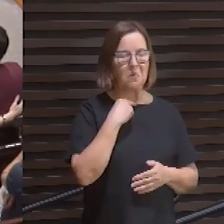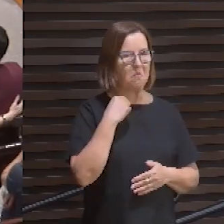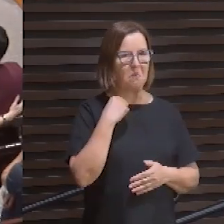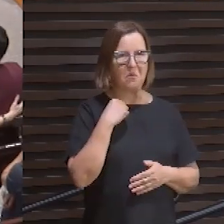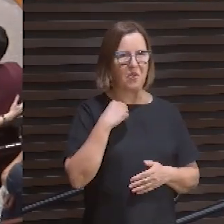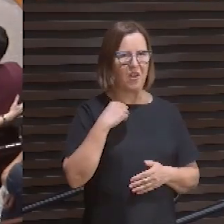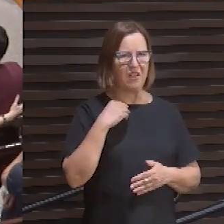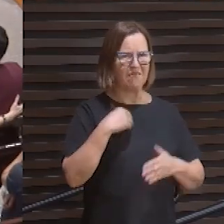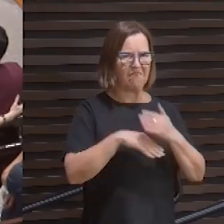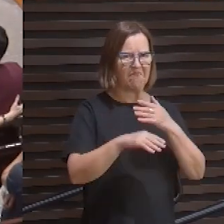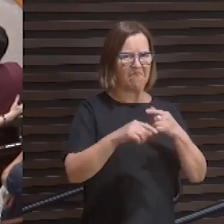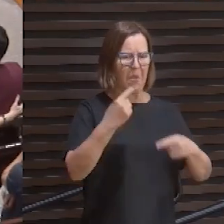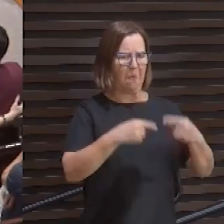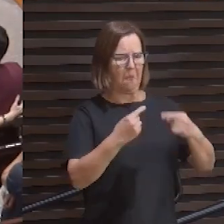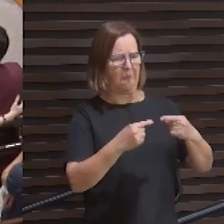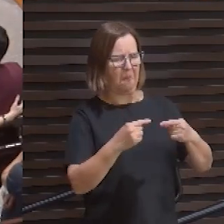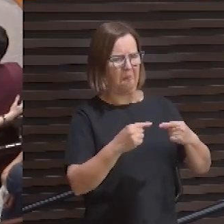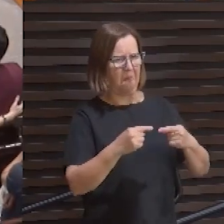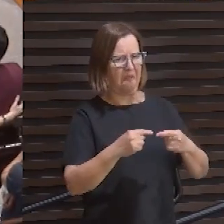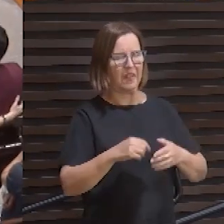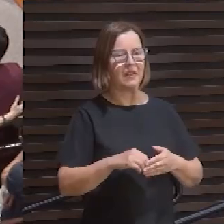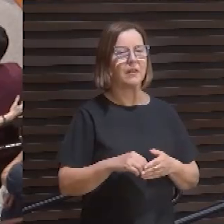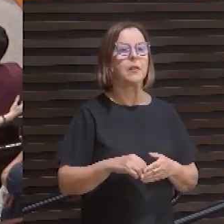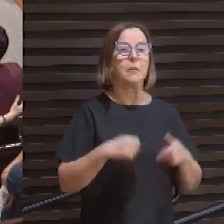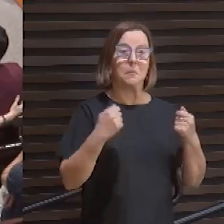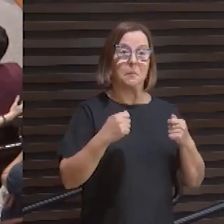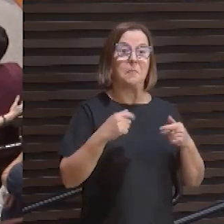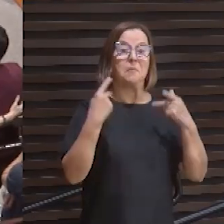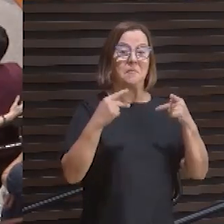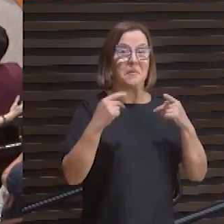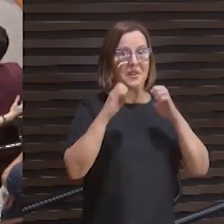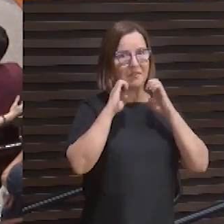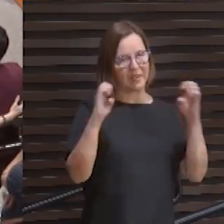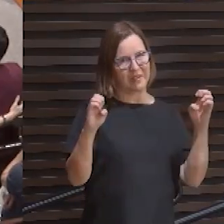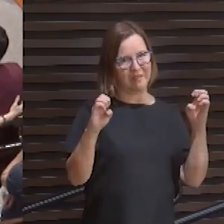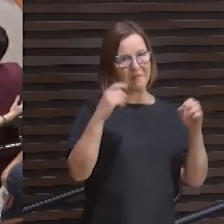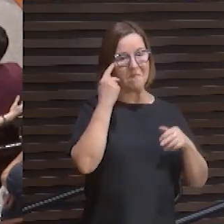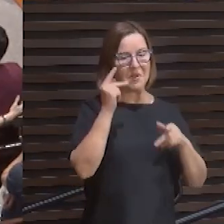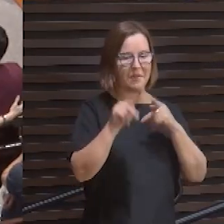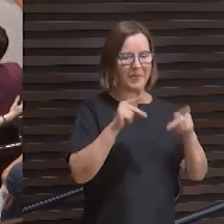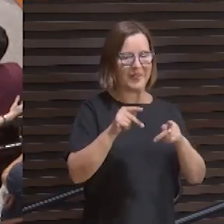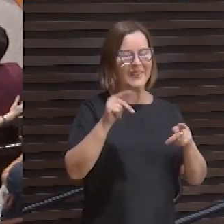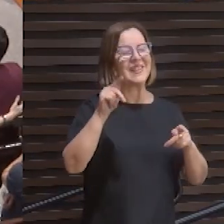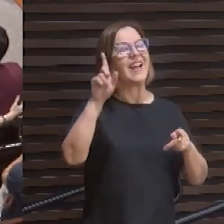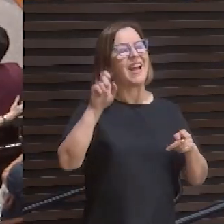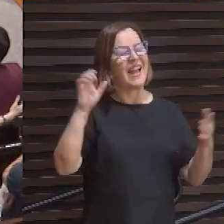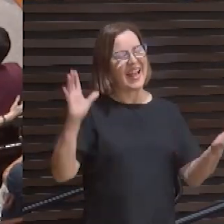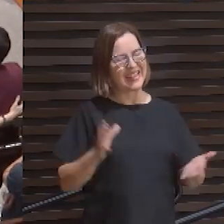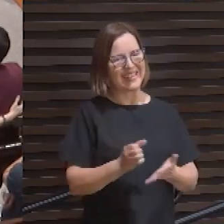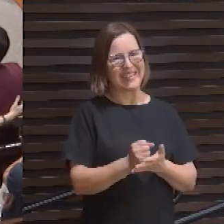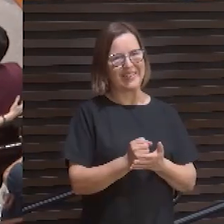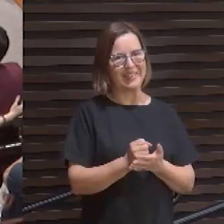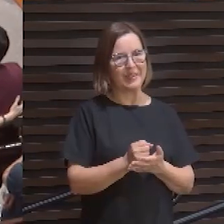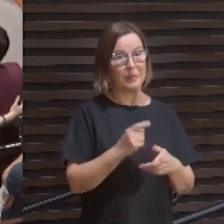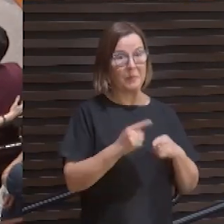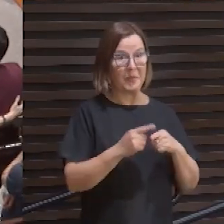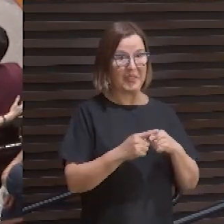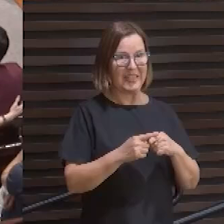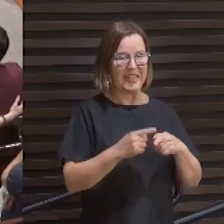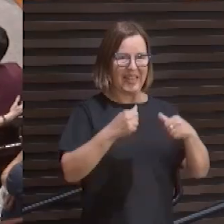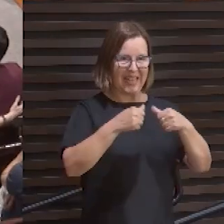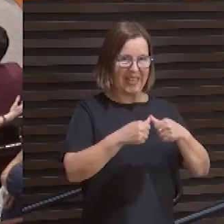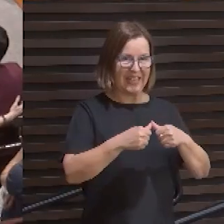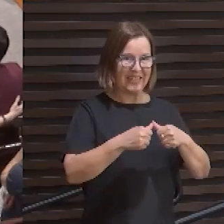fazer arruaça, ele tem que pregar o evangelho, para que as pessoas sejam salvas. Porque é essa a